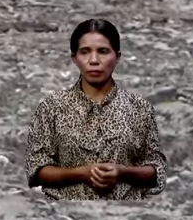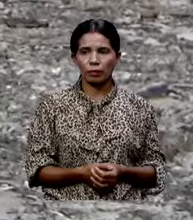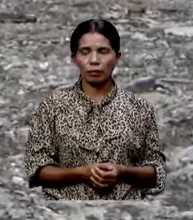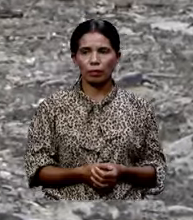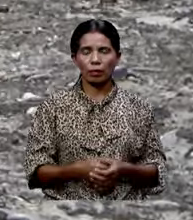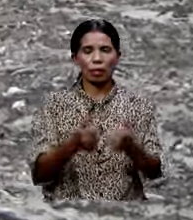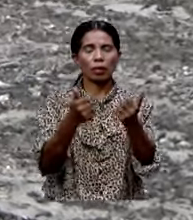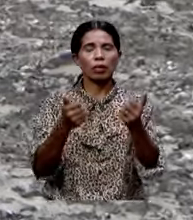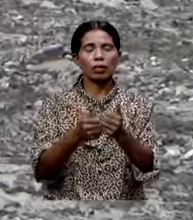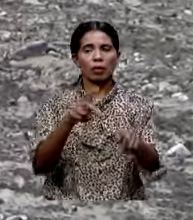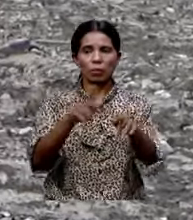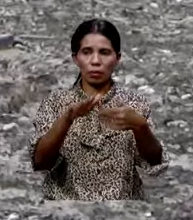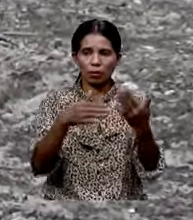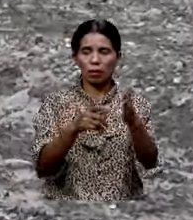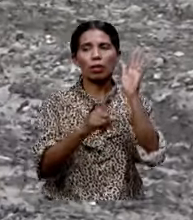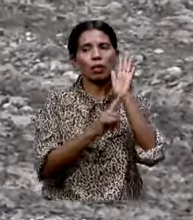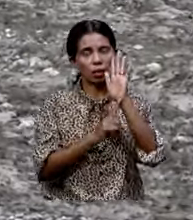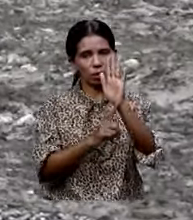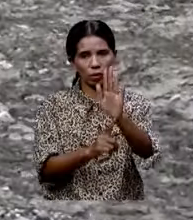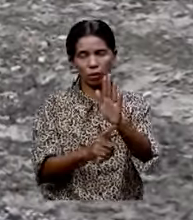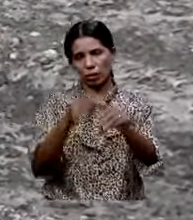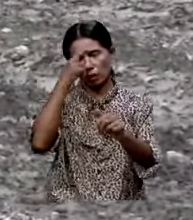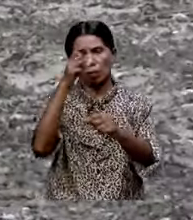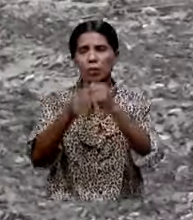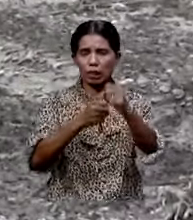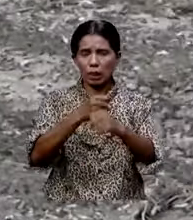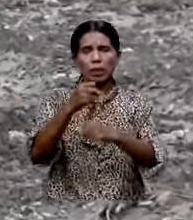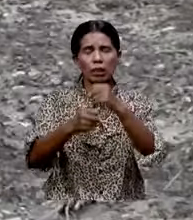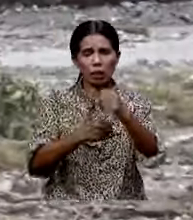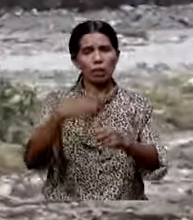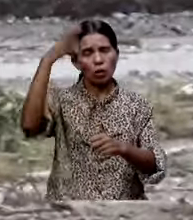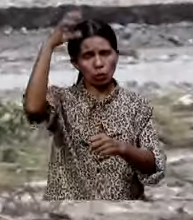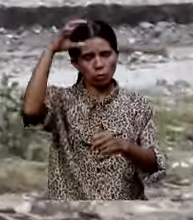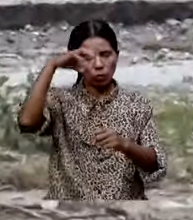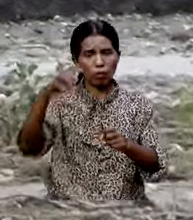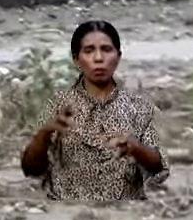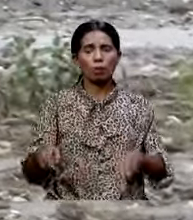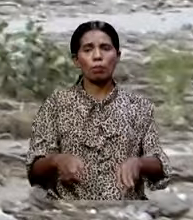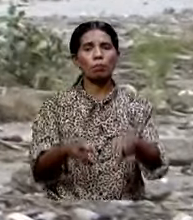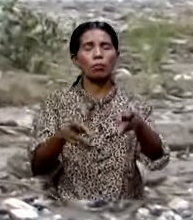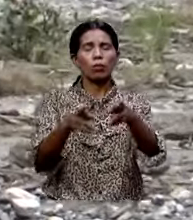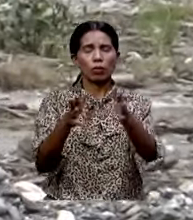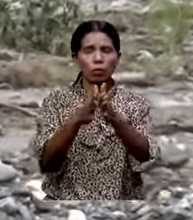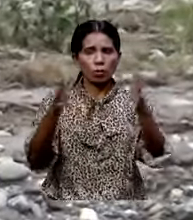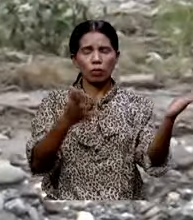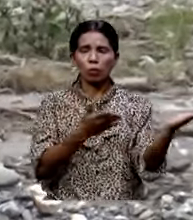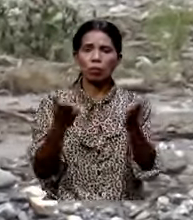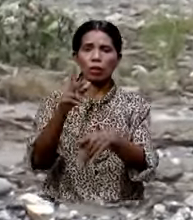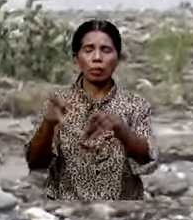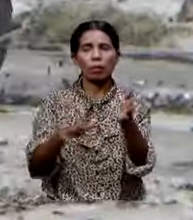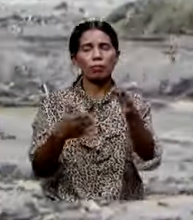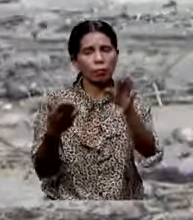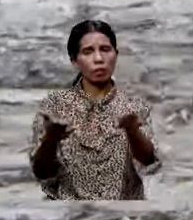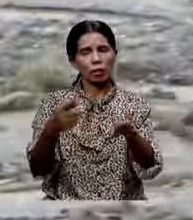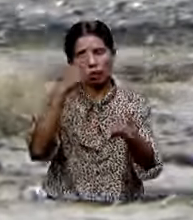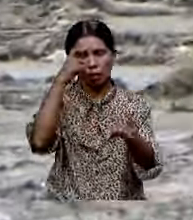Autor dari lokal lo komunidade hato preocupação ne tamba tina tina wahira udam monurai mota sare sempre lori ema tamba mota ne luang mebe ponte